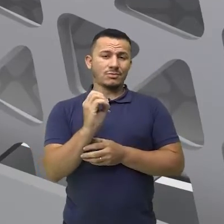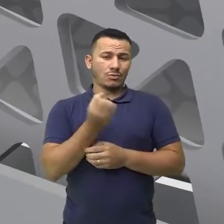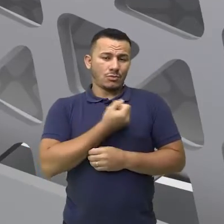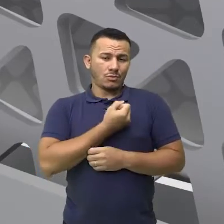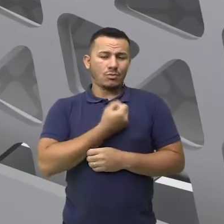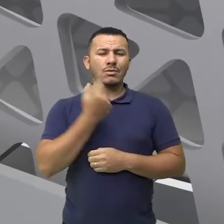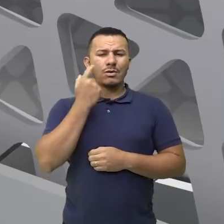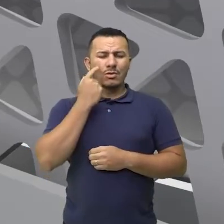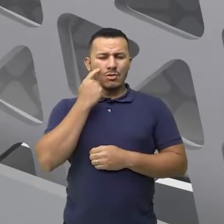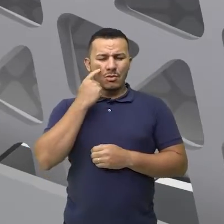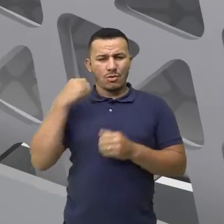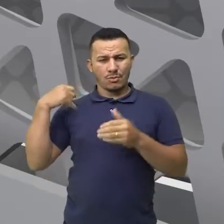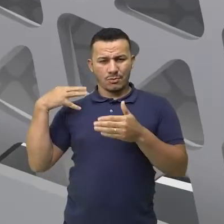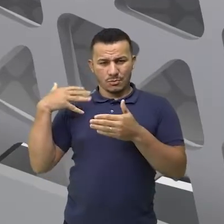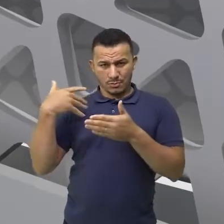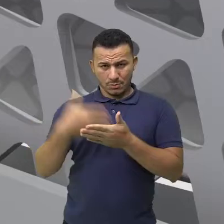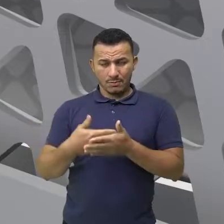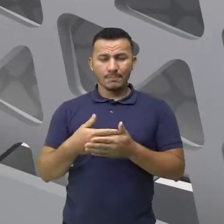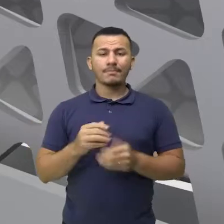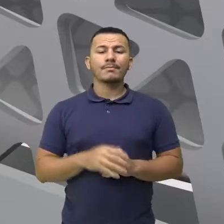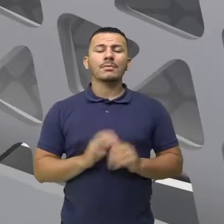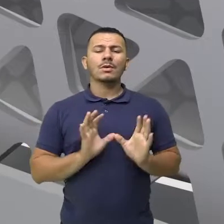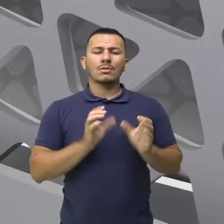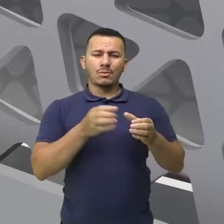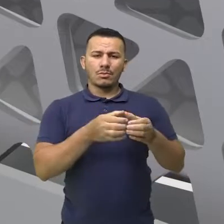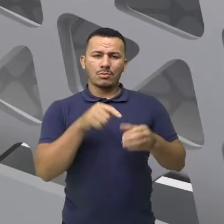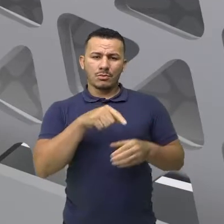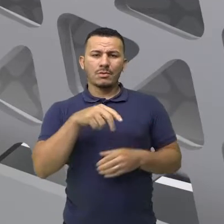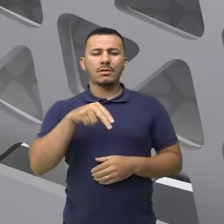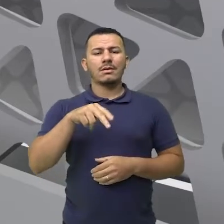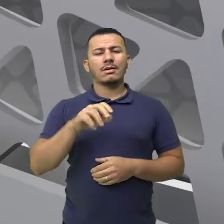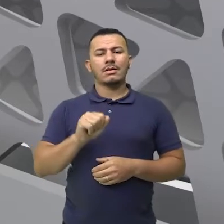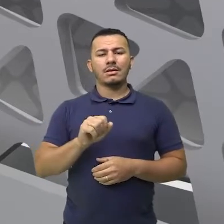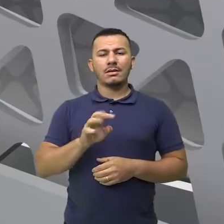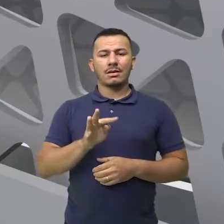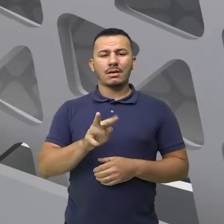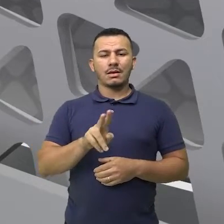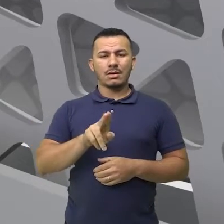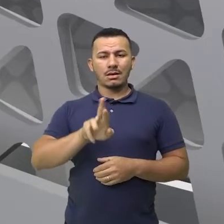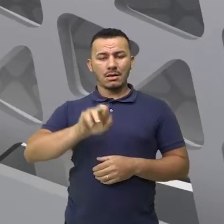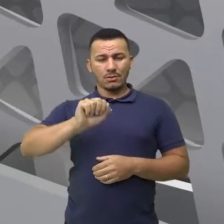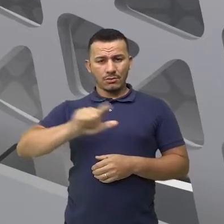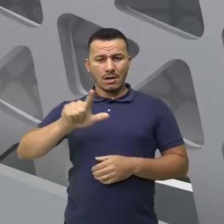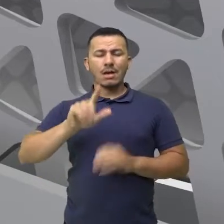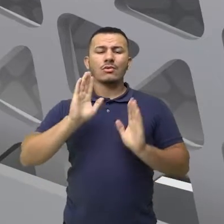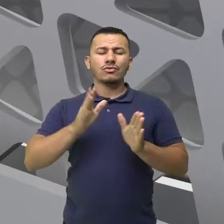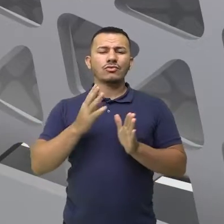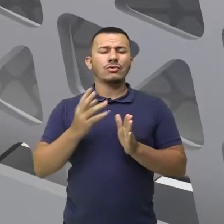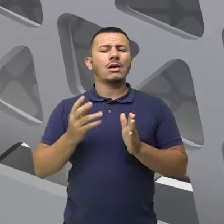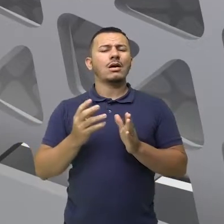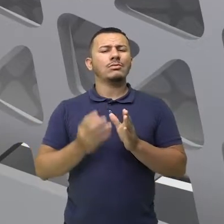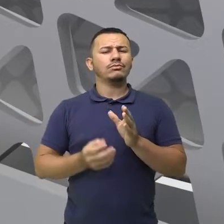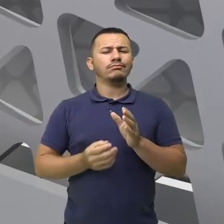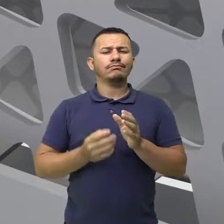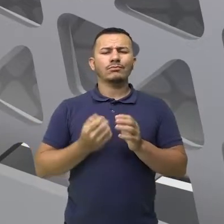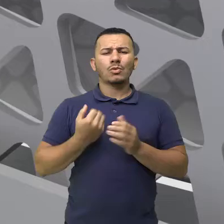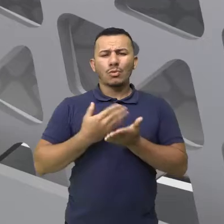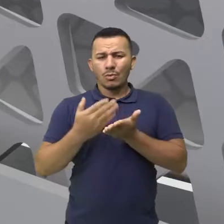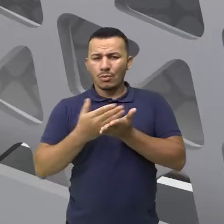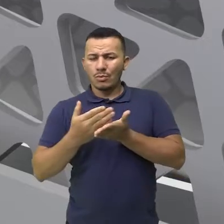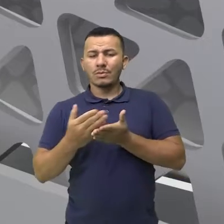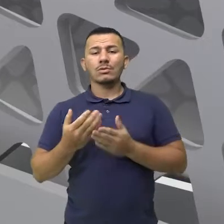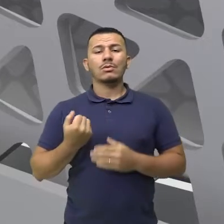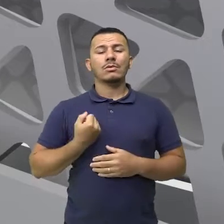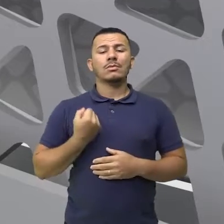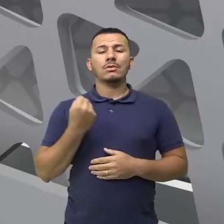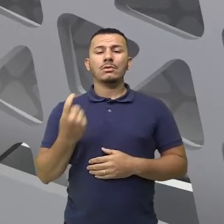essa retrospectiva. O conjunto dos números naturais, né? Nós sabemos que começou exatamente no 1, no 2, no